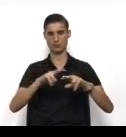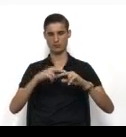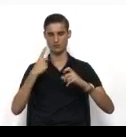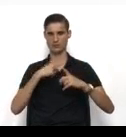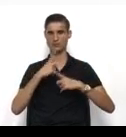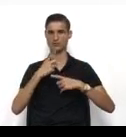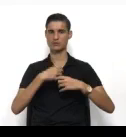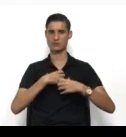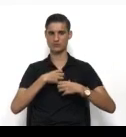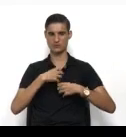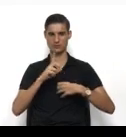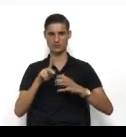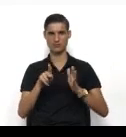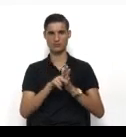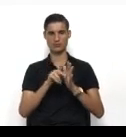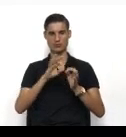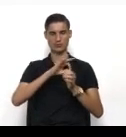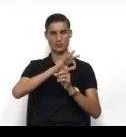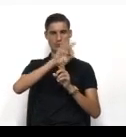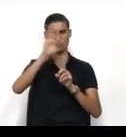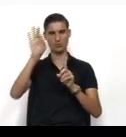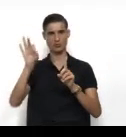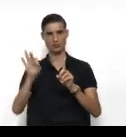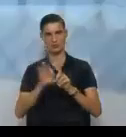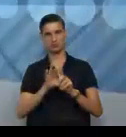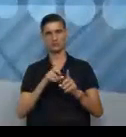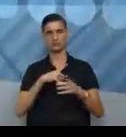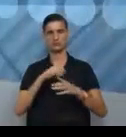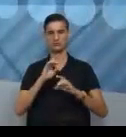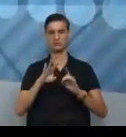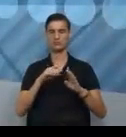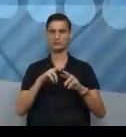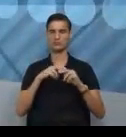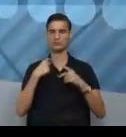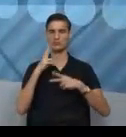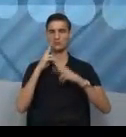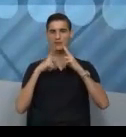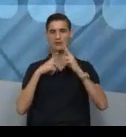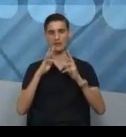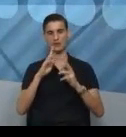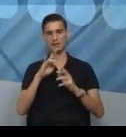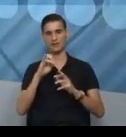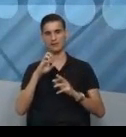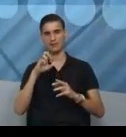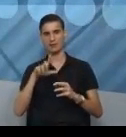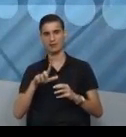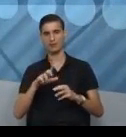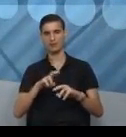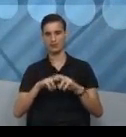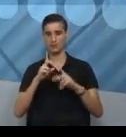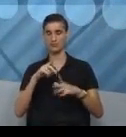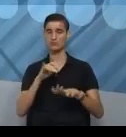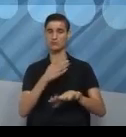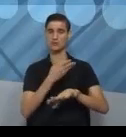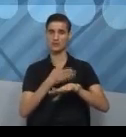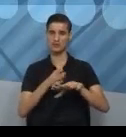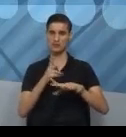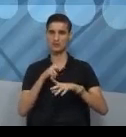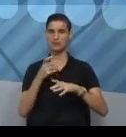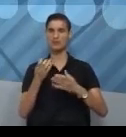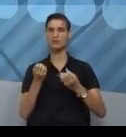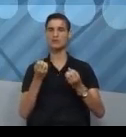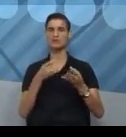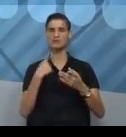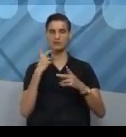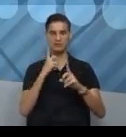ali a gente tem uma condição, né, de contorno, que é uma constante, então a gente tem uma solução aqui que é trivial. Então, esse é um exercício que eu quis